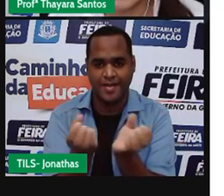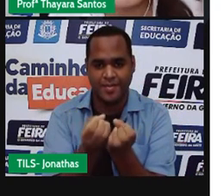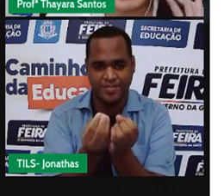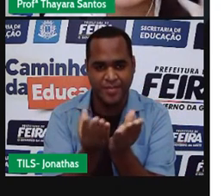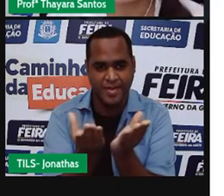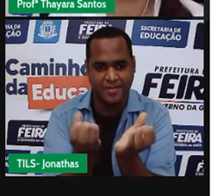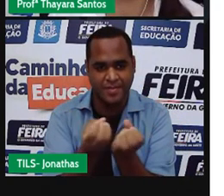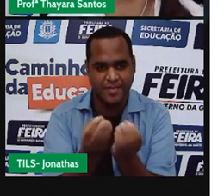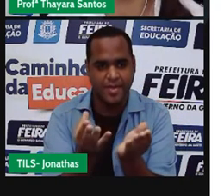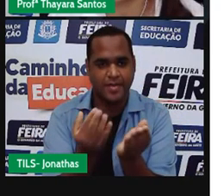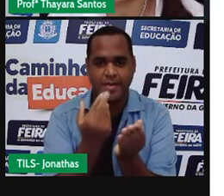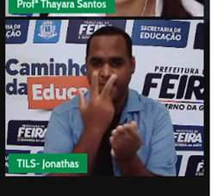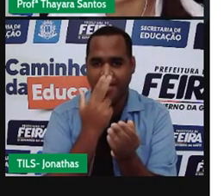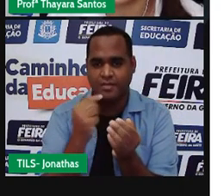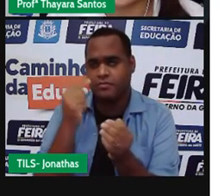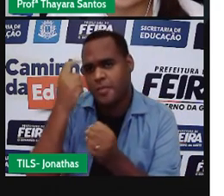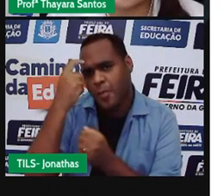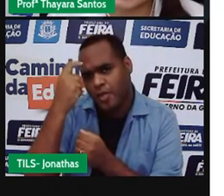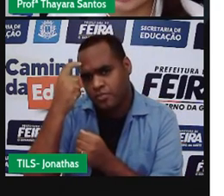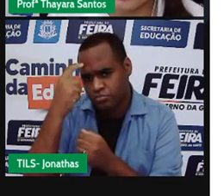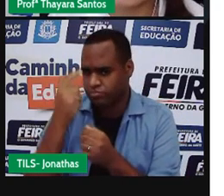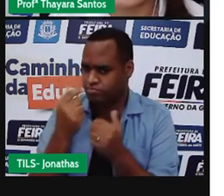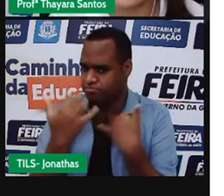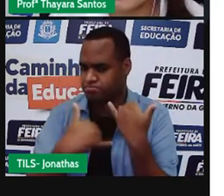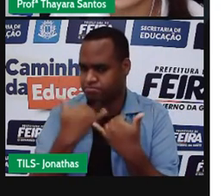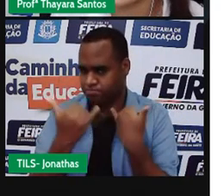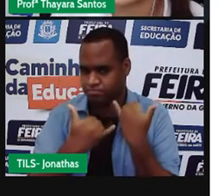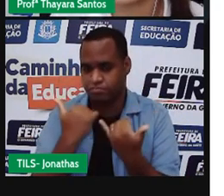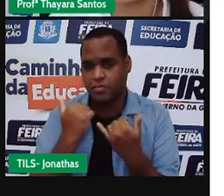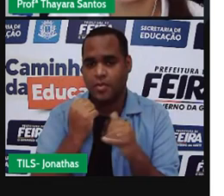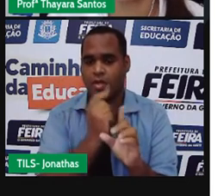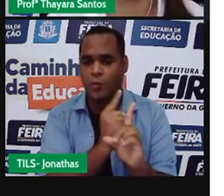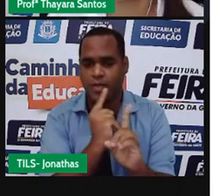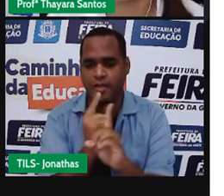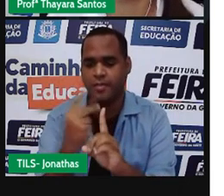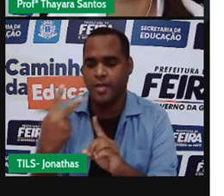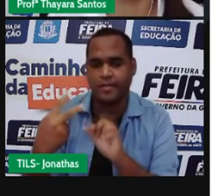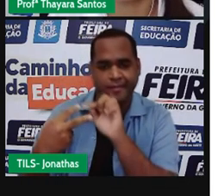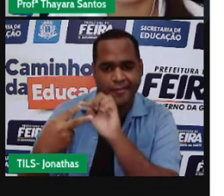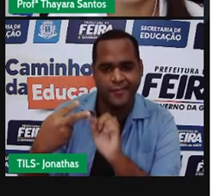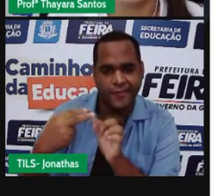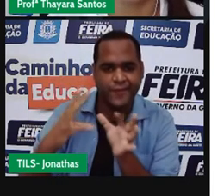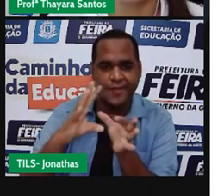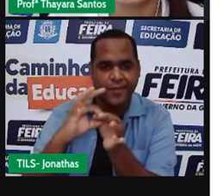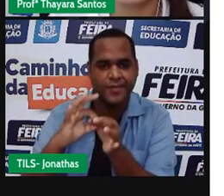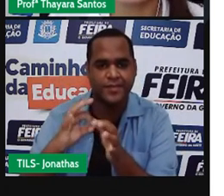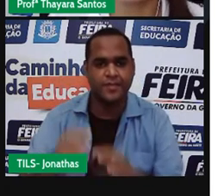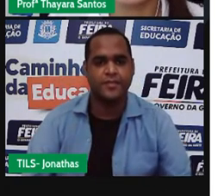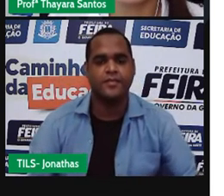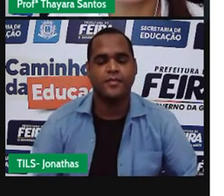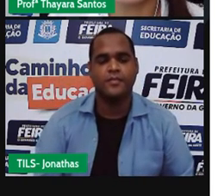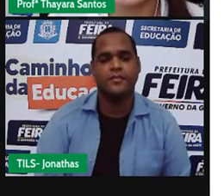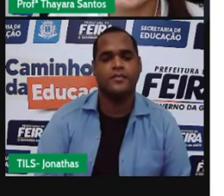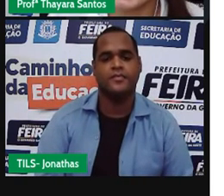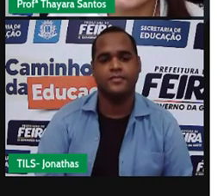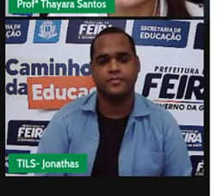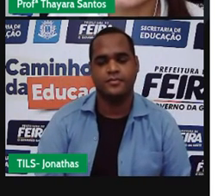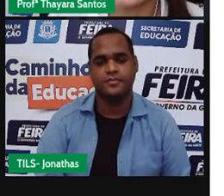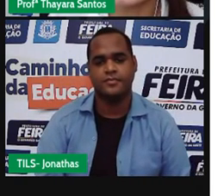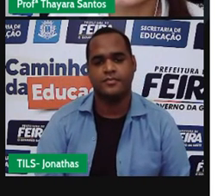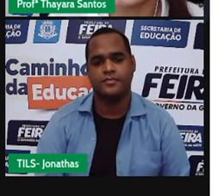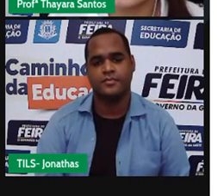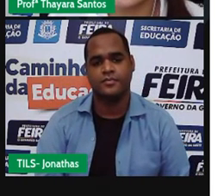ela é meio que um jogo da memória a gente vai ter que encontrar os pares ou clicar nesse aqui ó moléculas estão bem